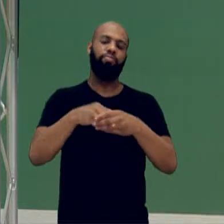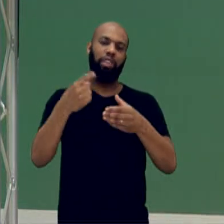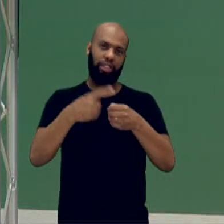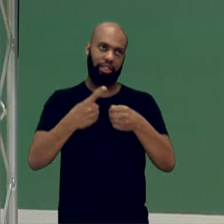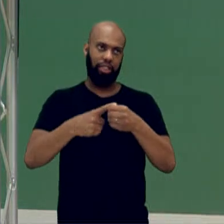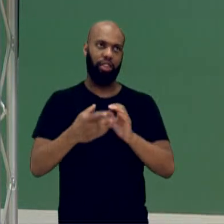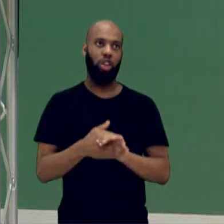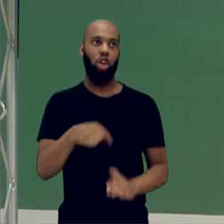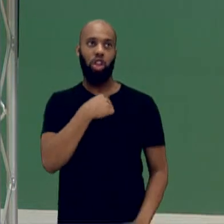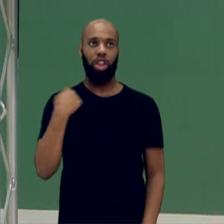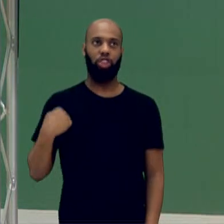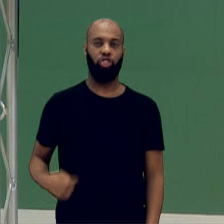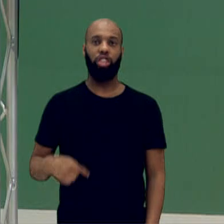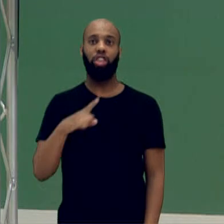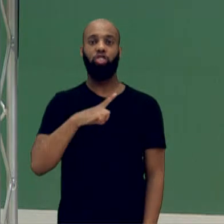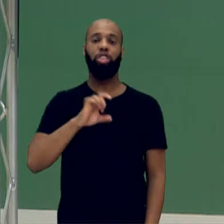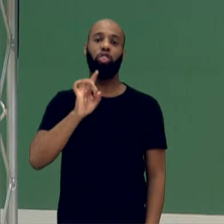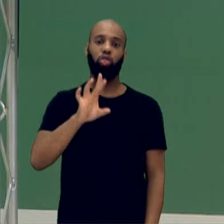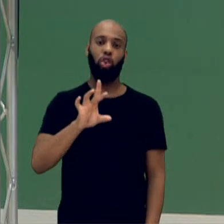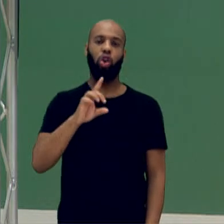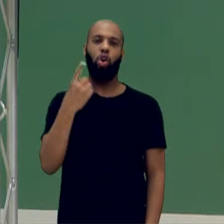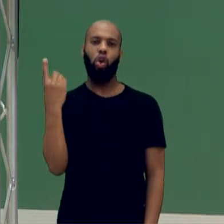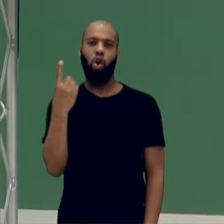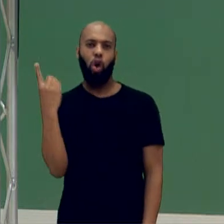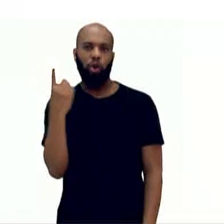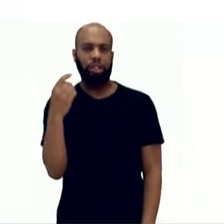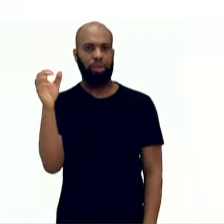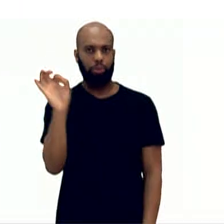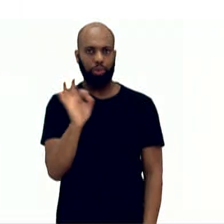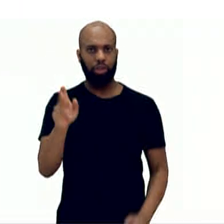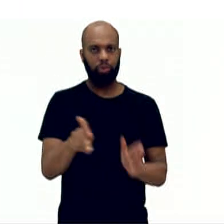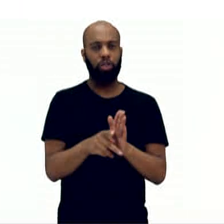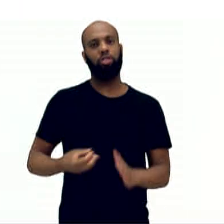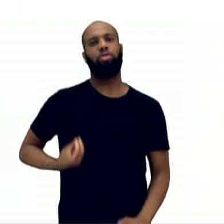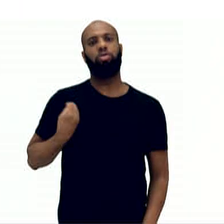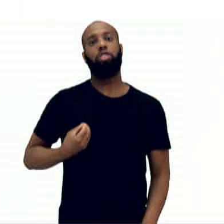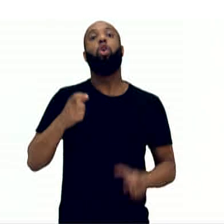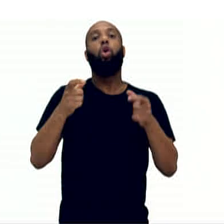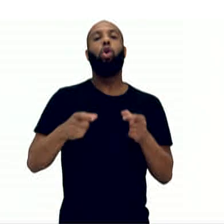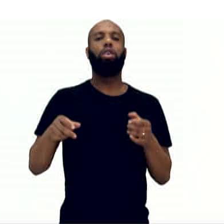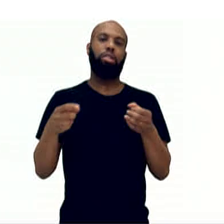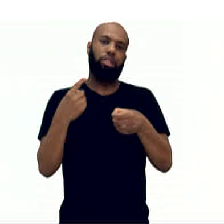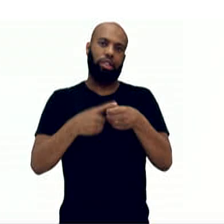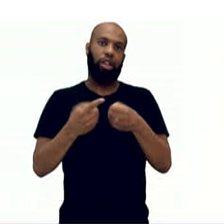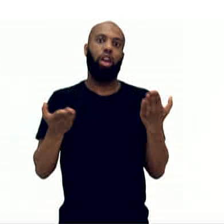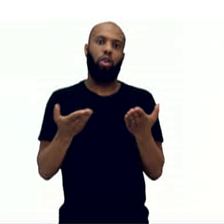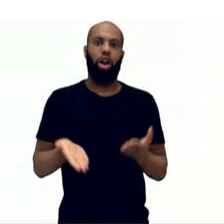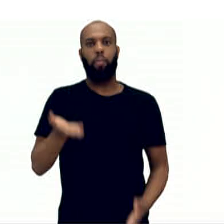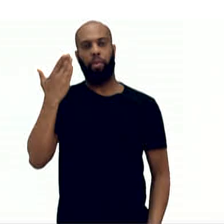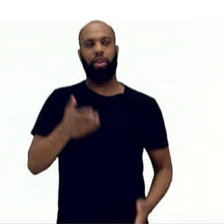sua população morando em cidades. Aqui, em 2010, nós já vamos ter